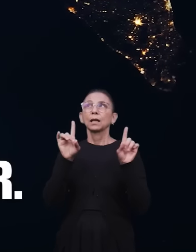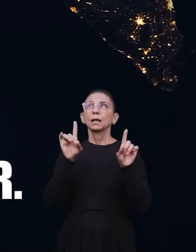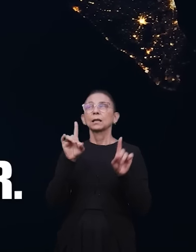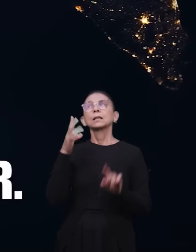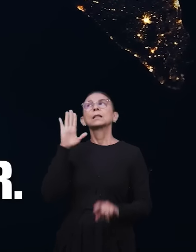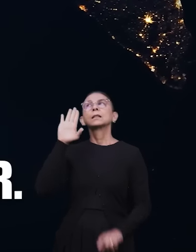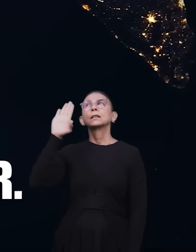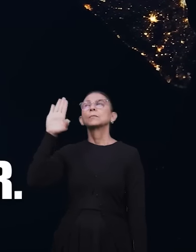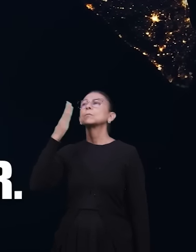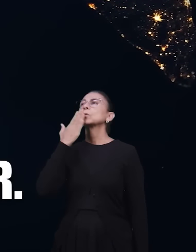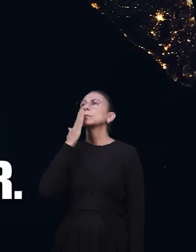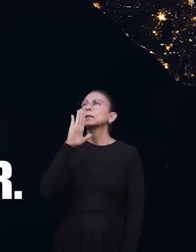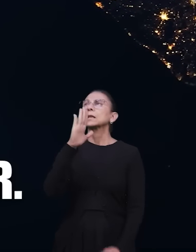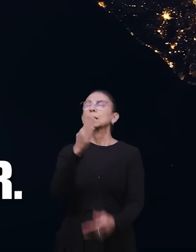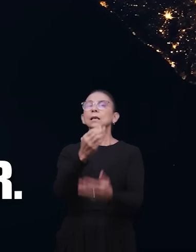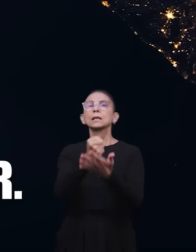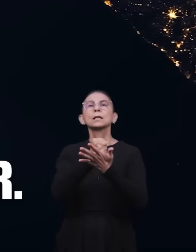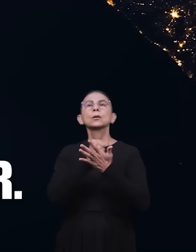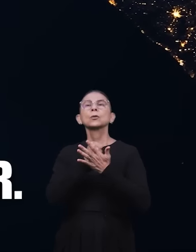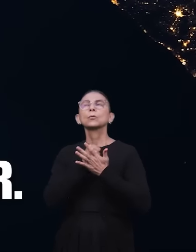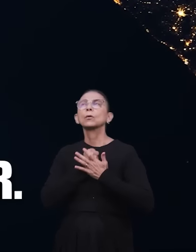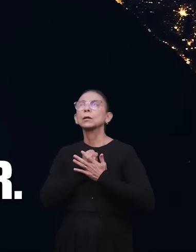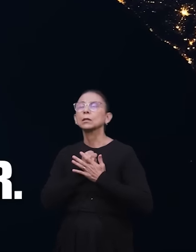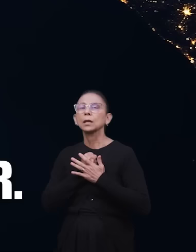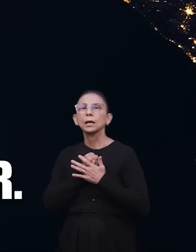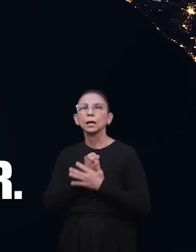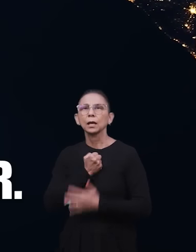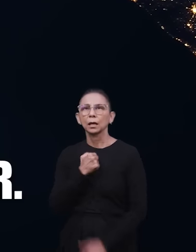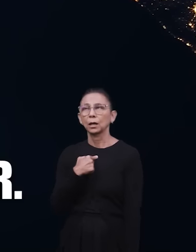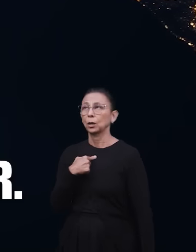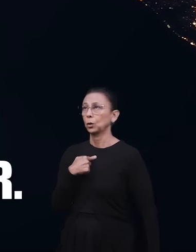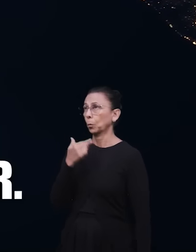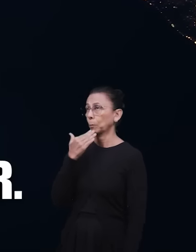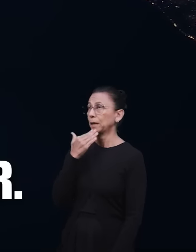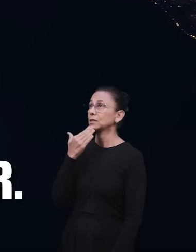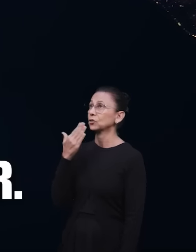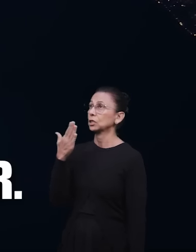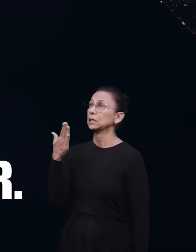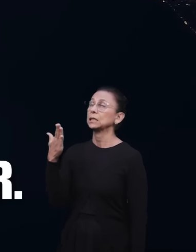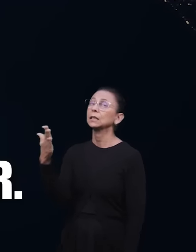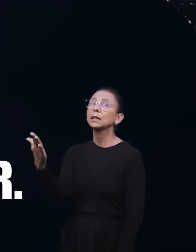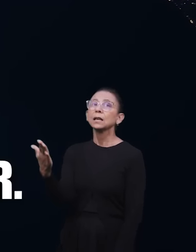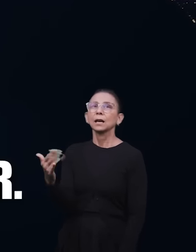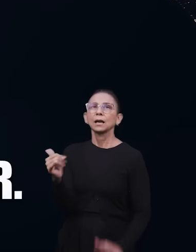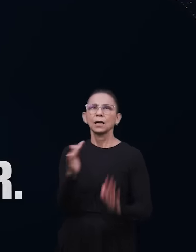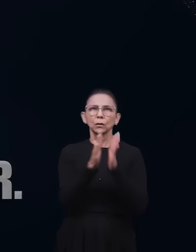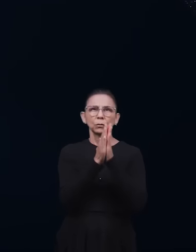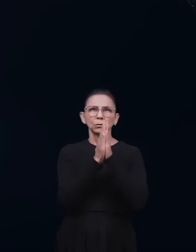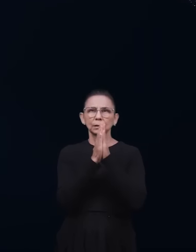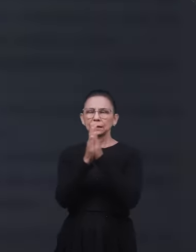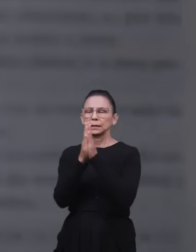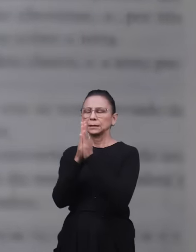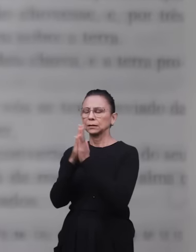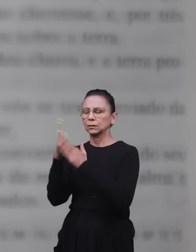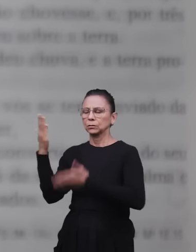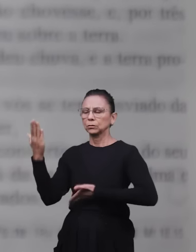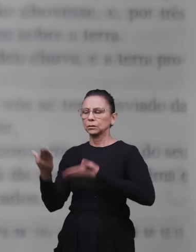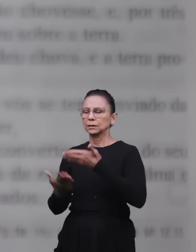Deus prometeu me socorrer quando eu pedir.